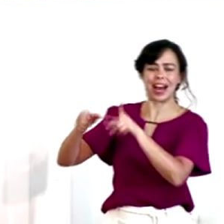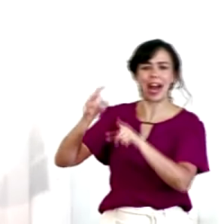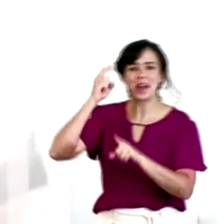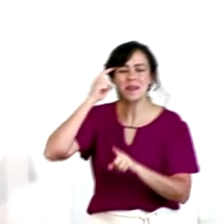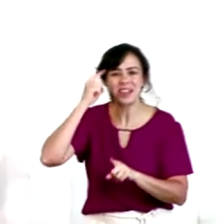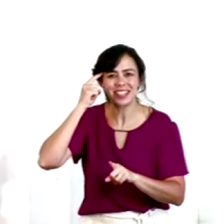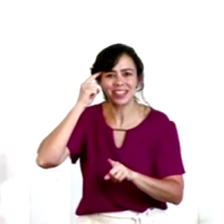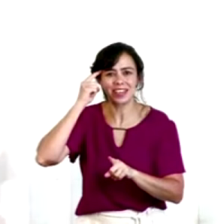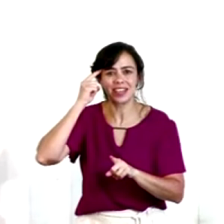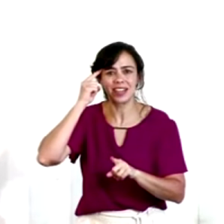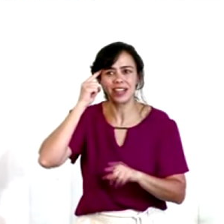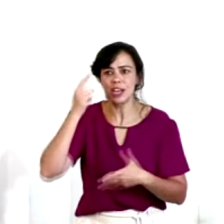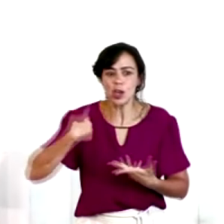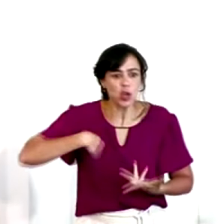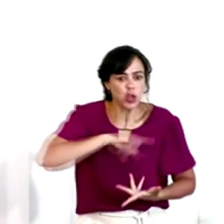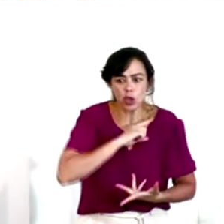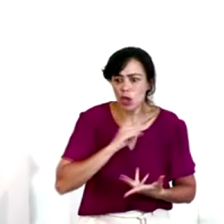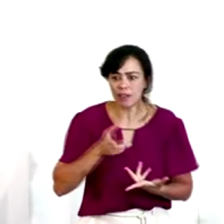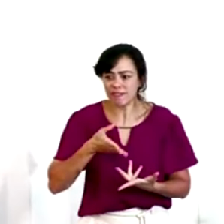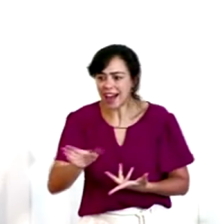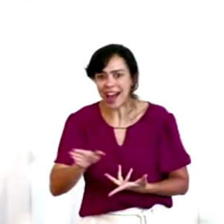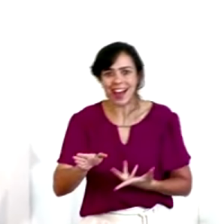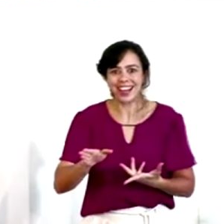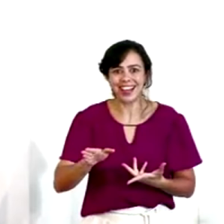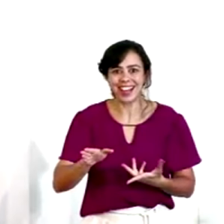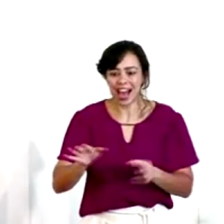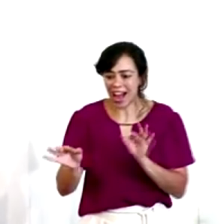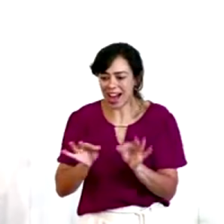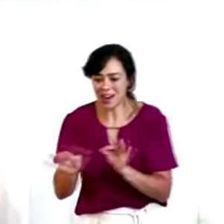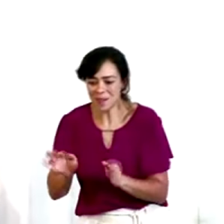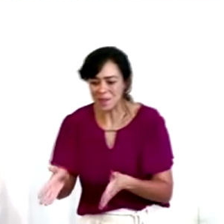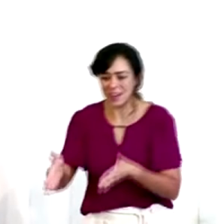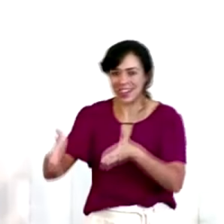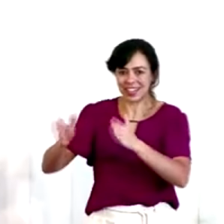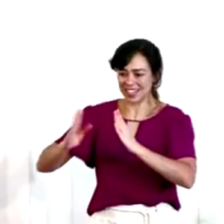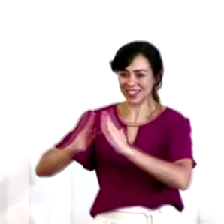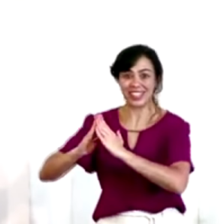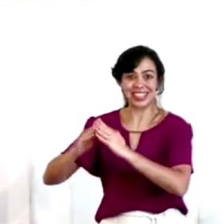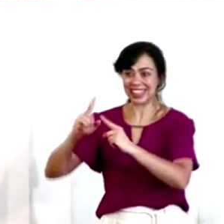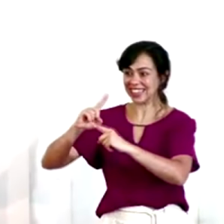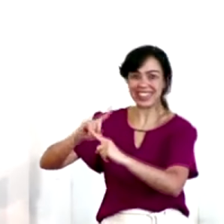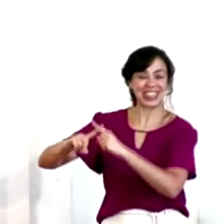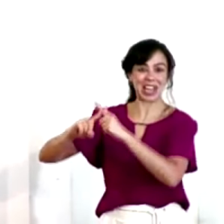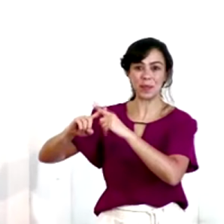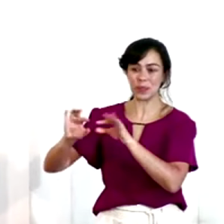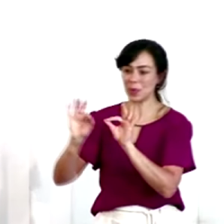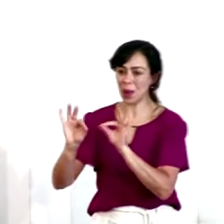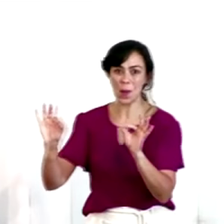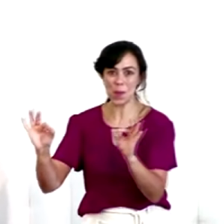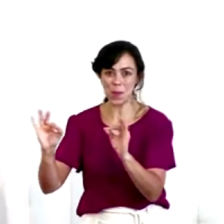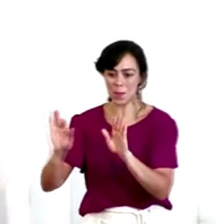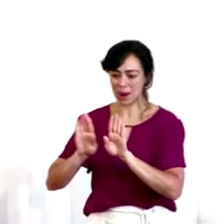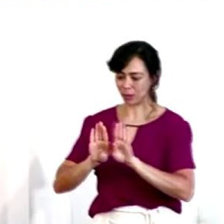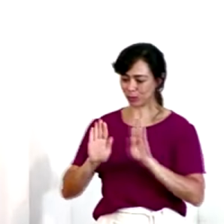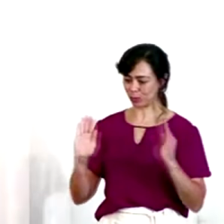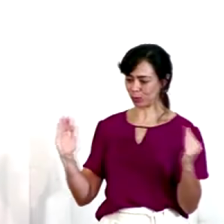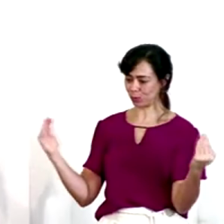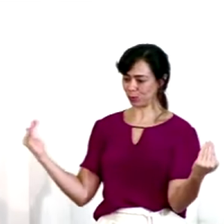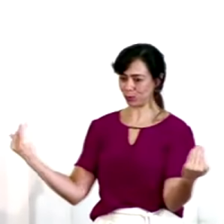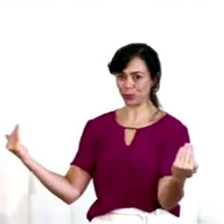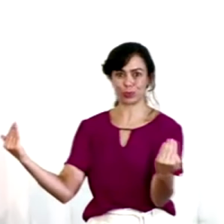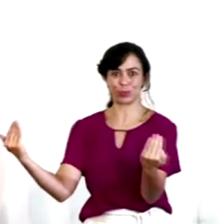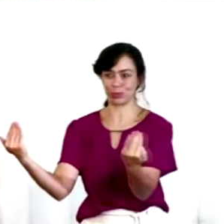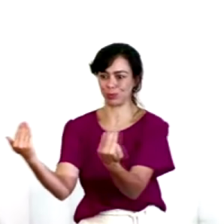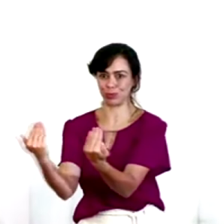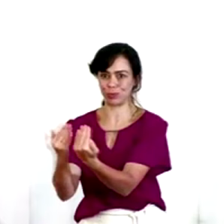ao lado de reconstruir as suas casas, é reconstruir o templo, reconstruir as muralhas. E